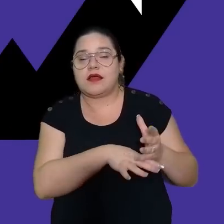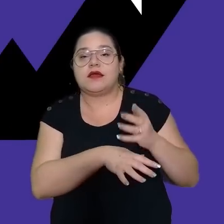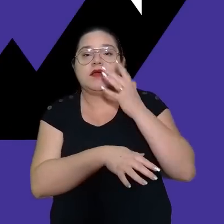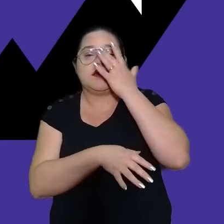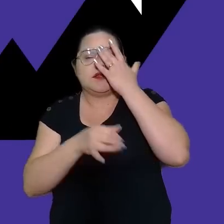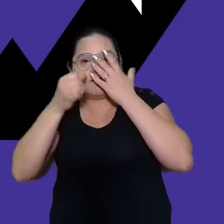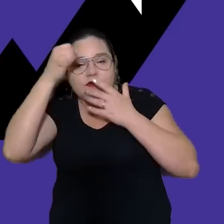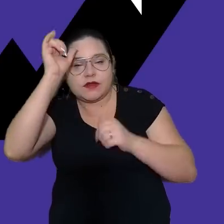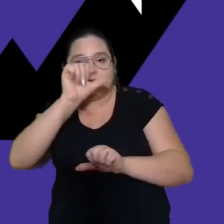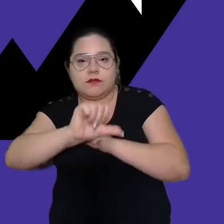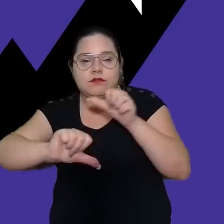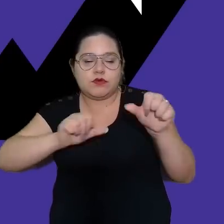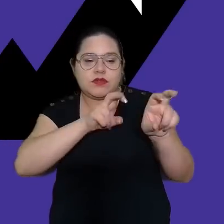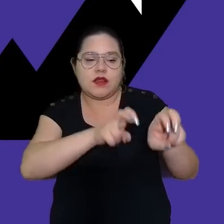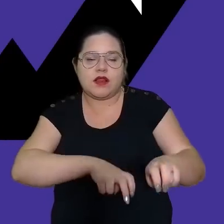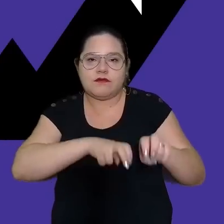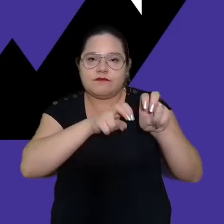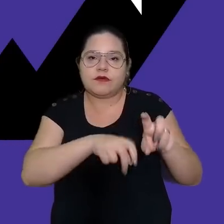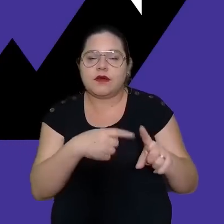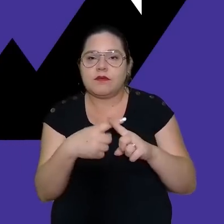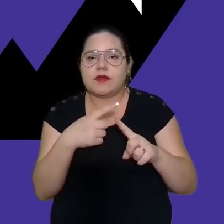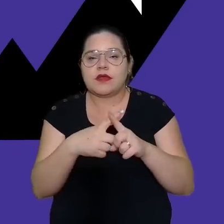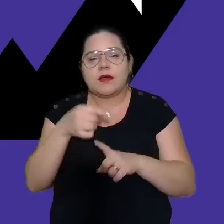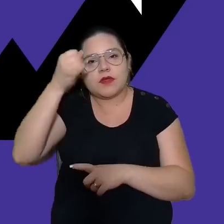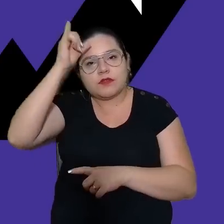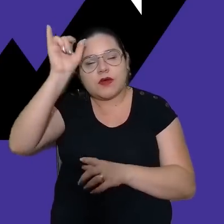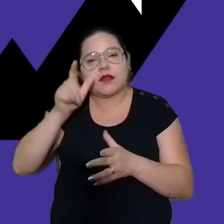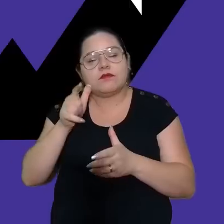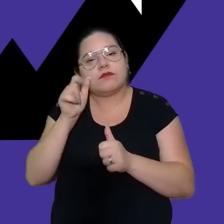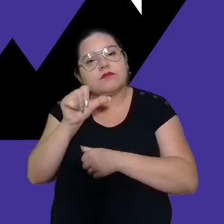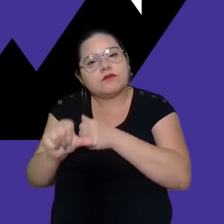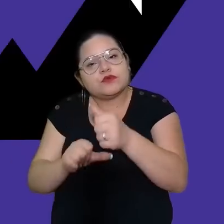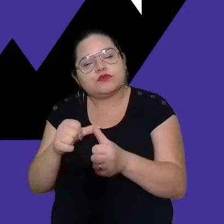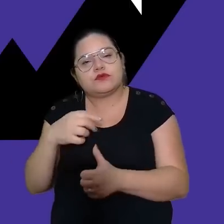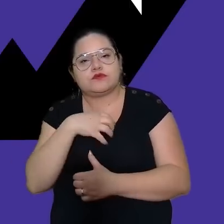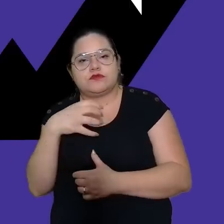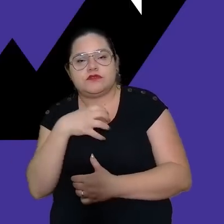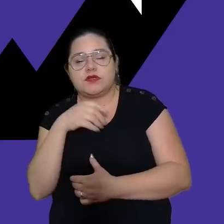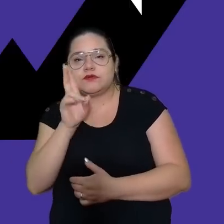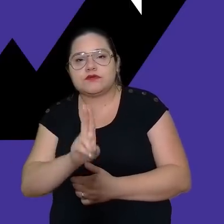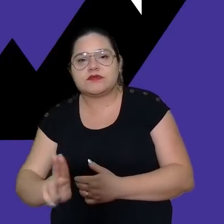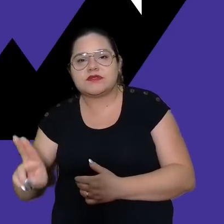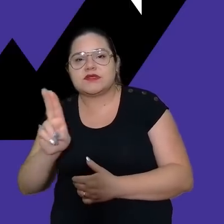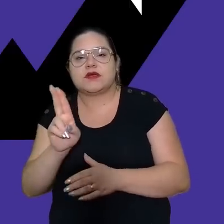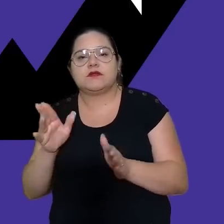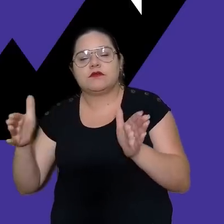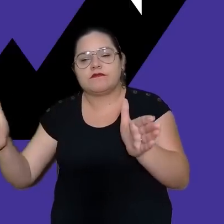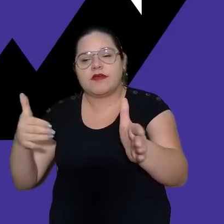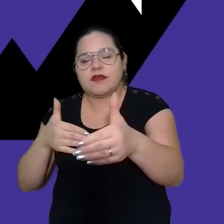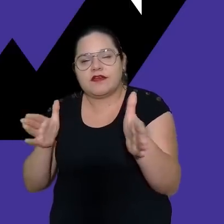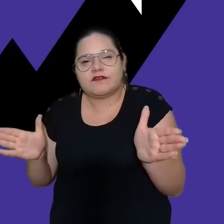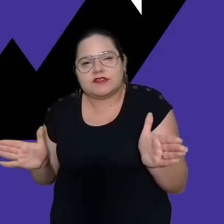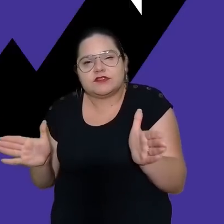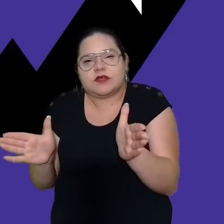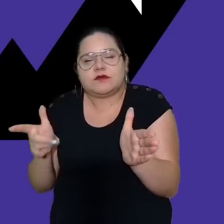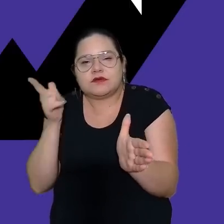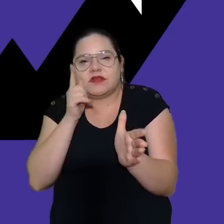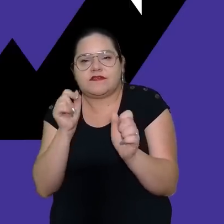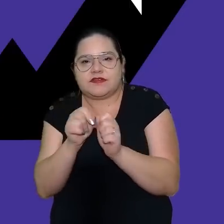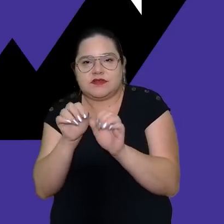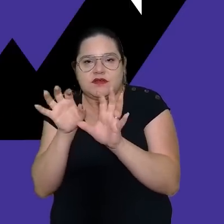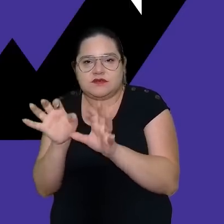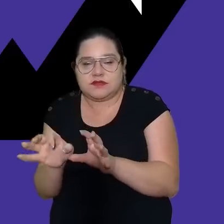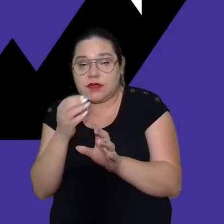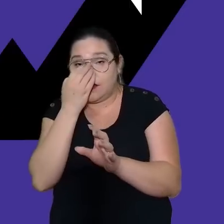porque a pecuária passou uma atividade intensiva, né, com confinamentos, coisa que você consegue fazer dessa maneira,